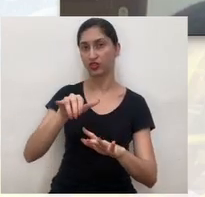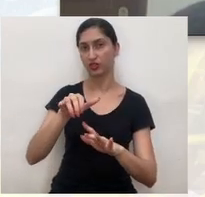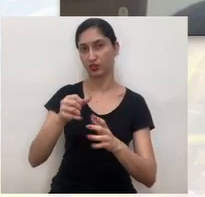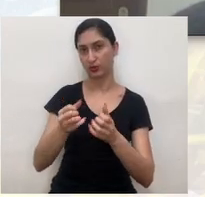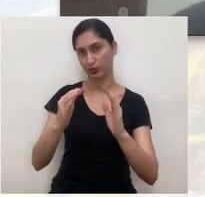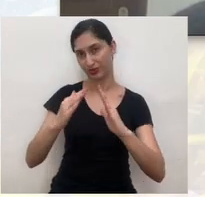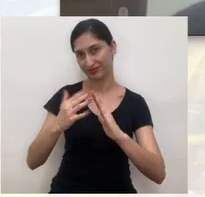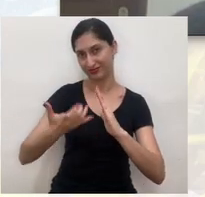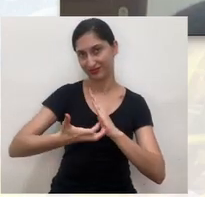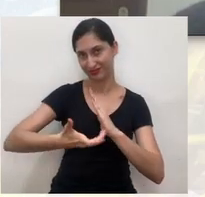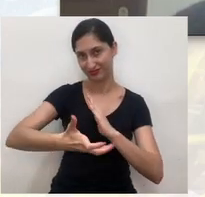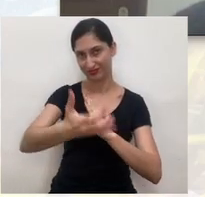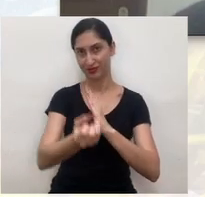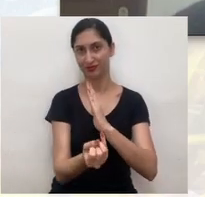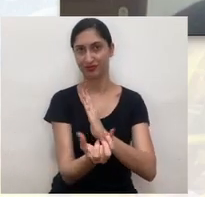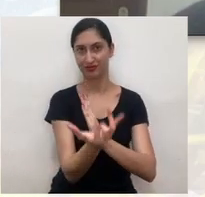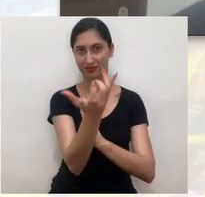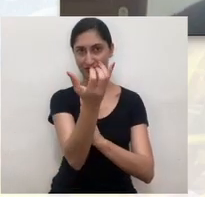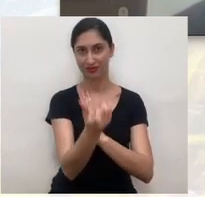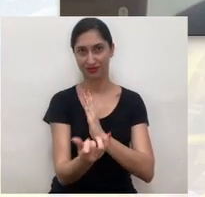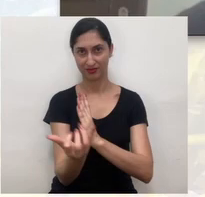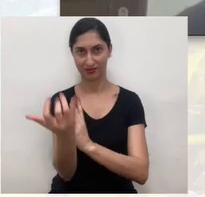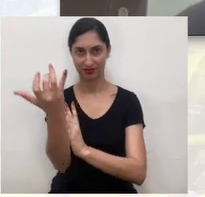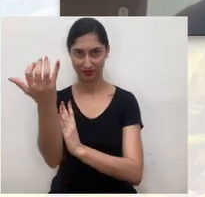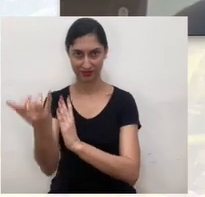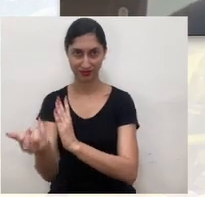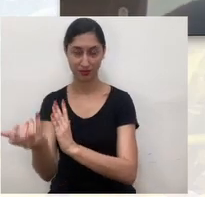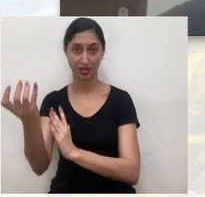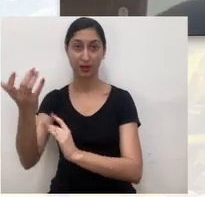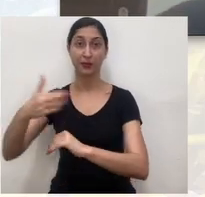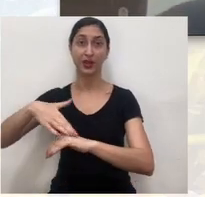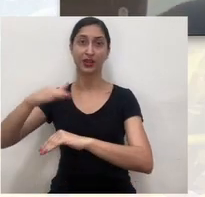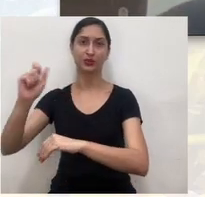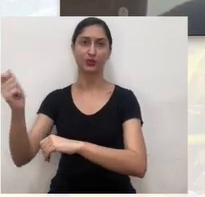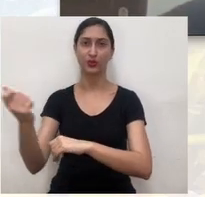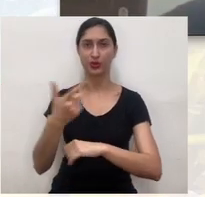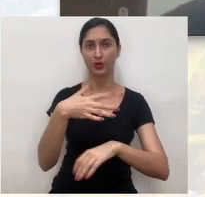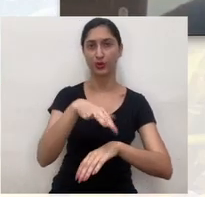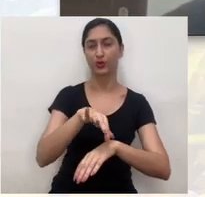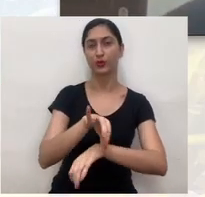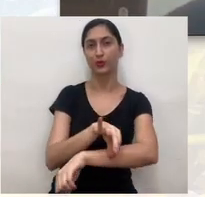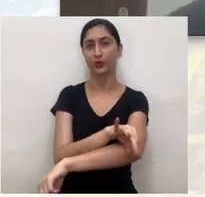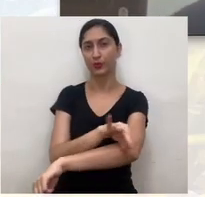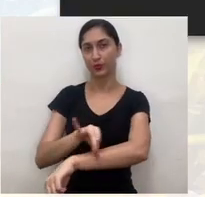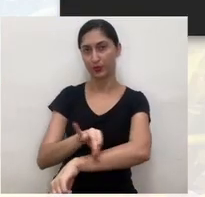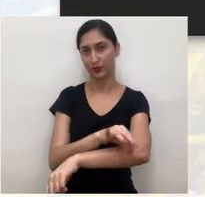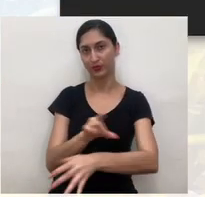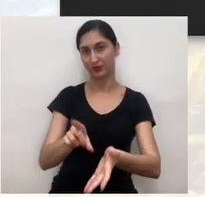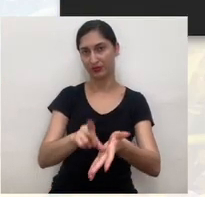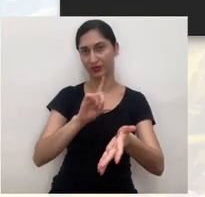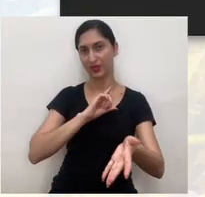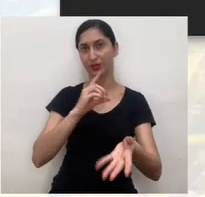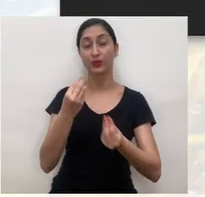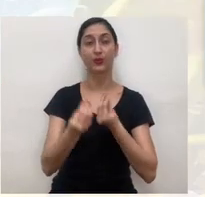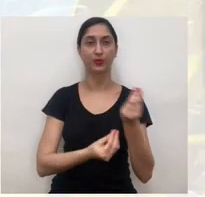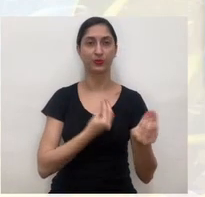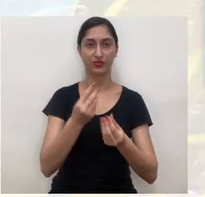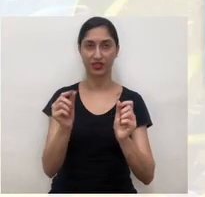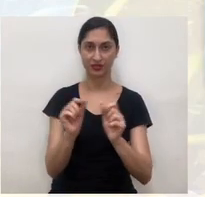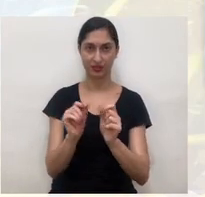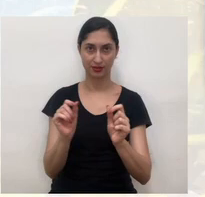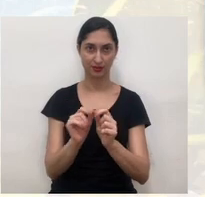as plantas tendem a superar a forma projetada? Essa é uma ótima pergunta, excelente,